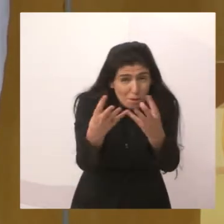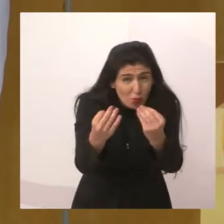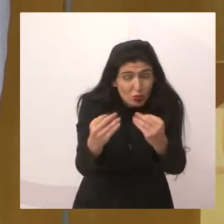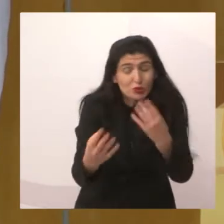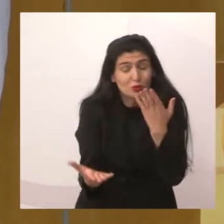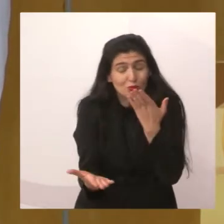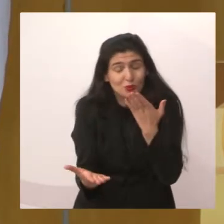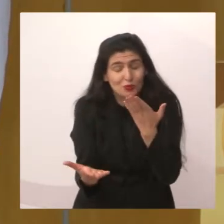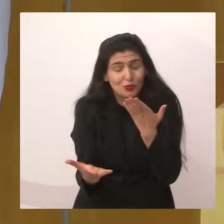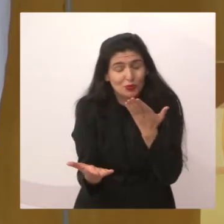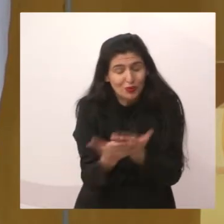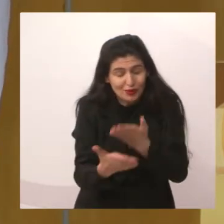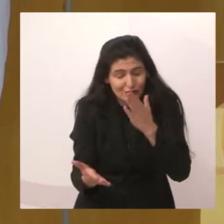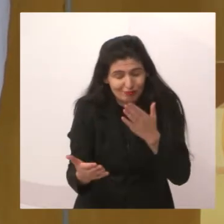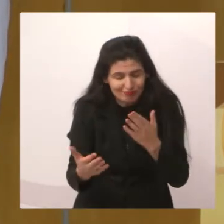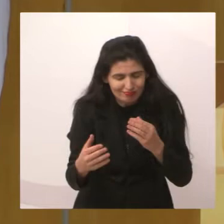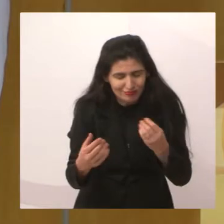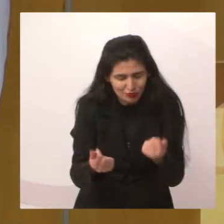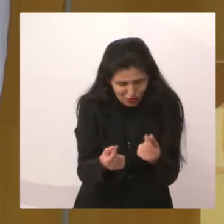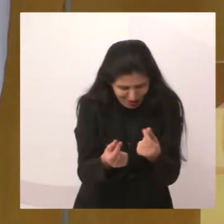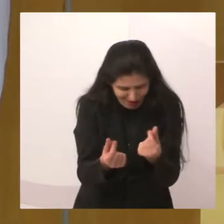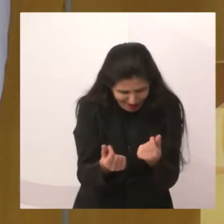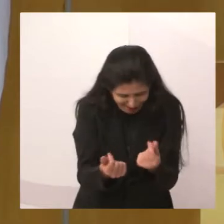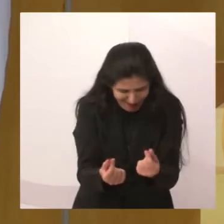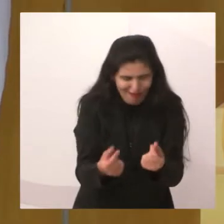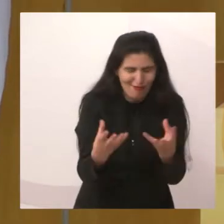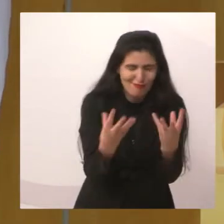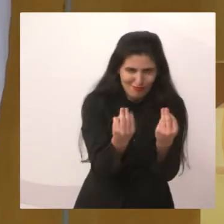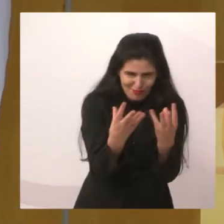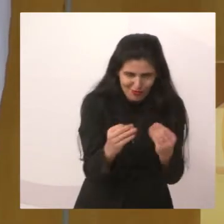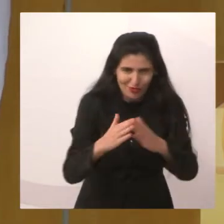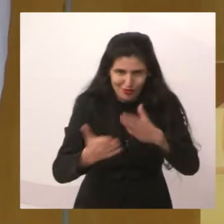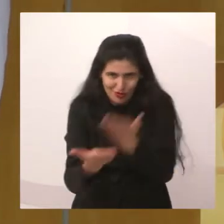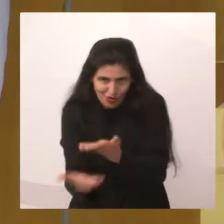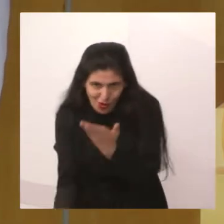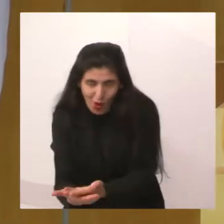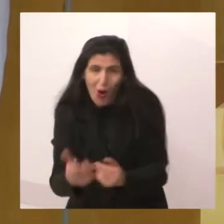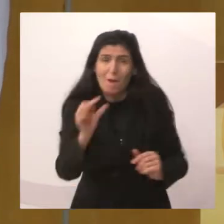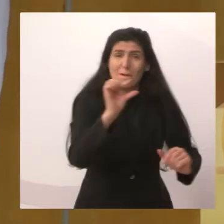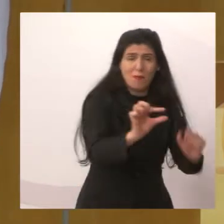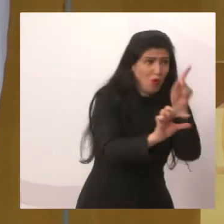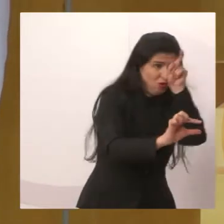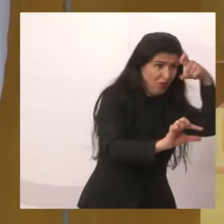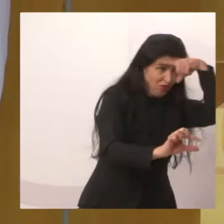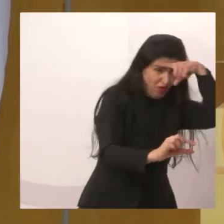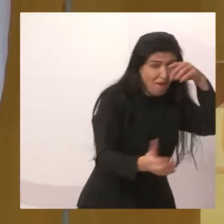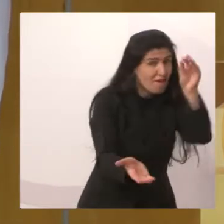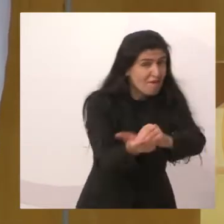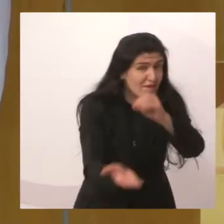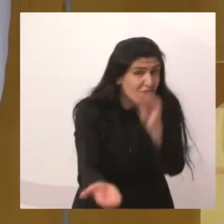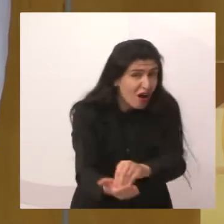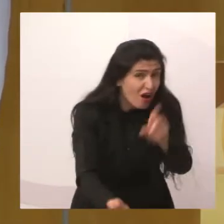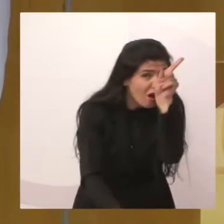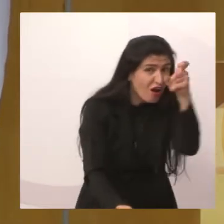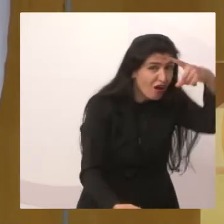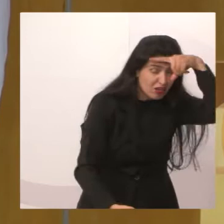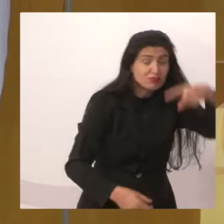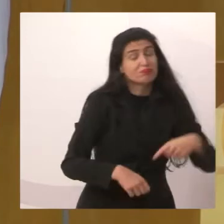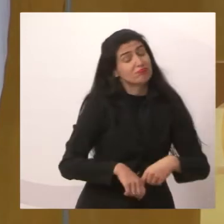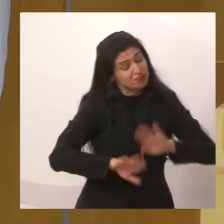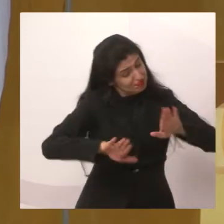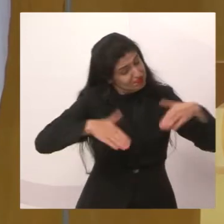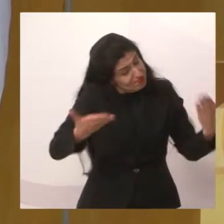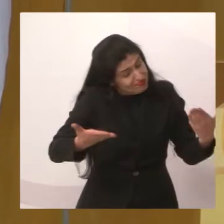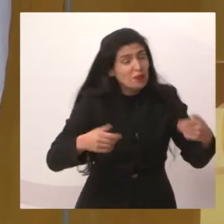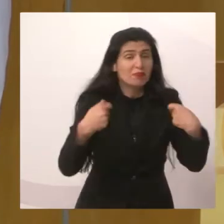facilita essas representações. Porque nós sabemos que o Tribunal de Contas é um piolho na cabeça dos gestores